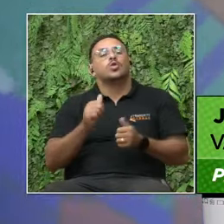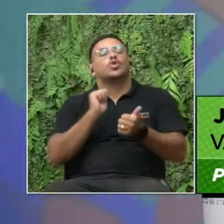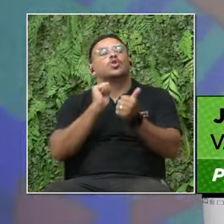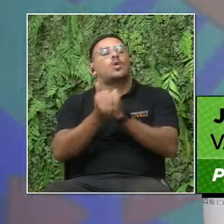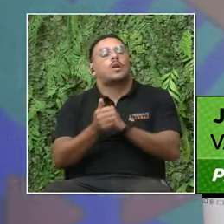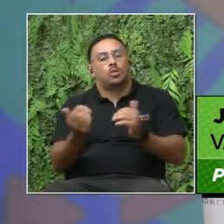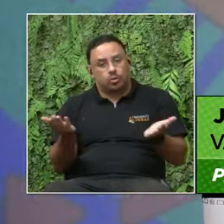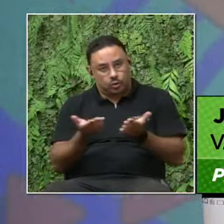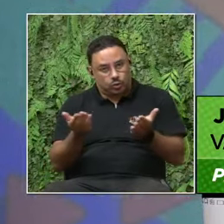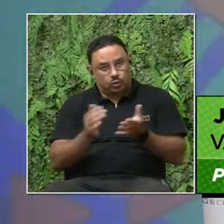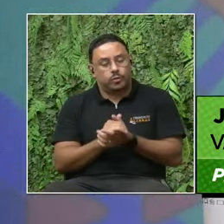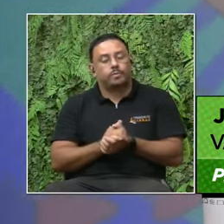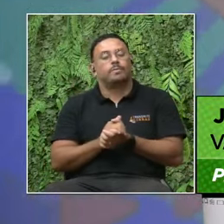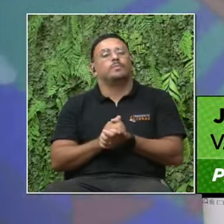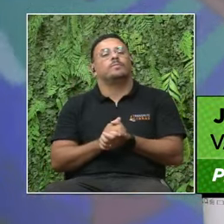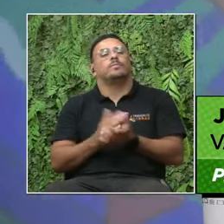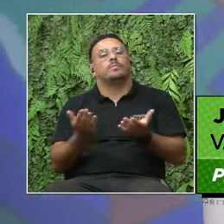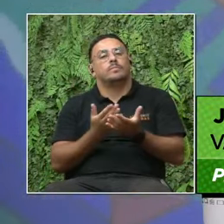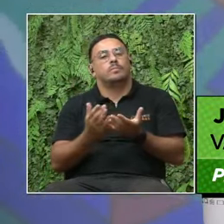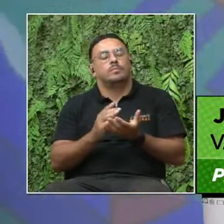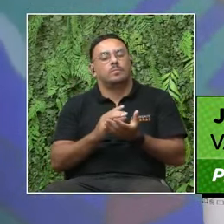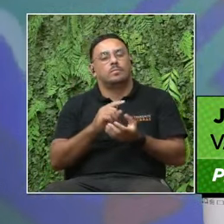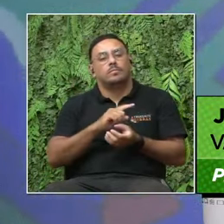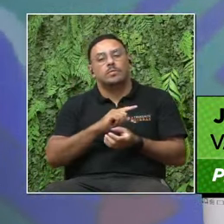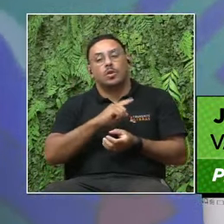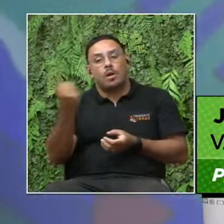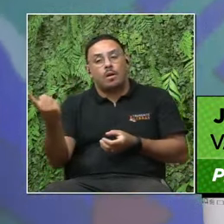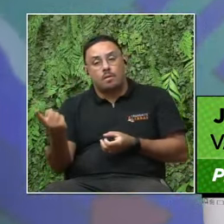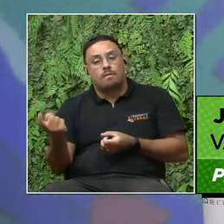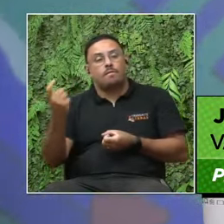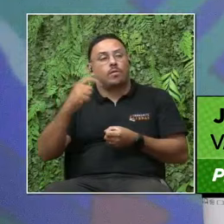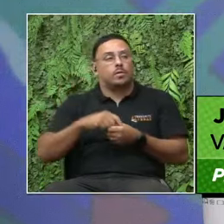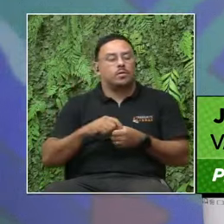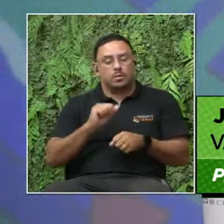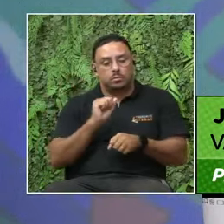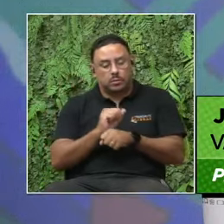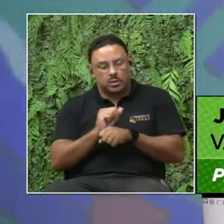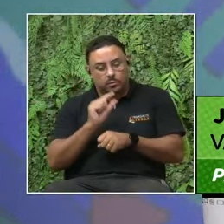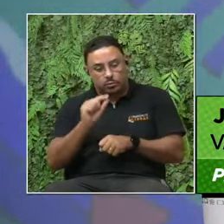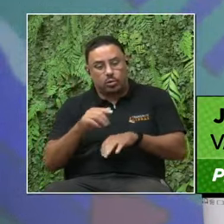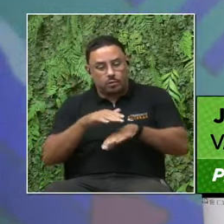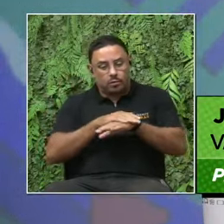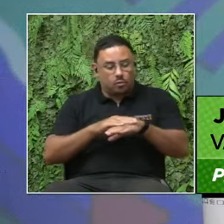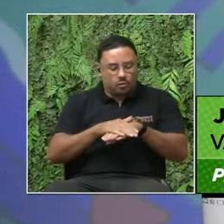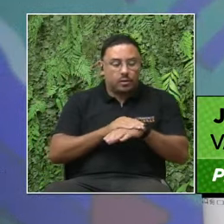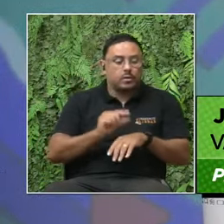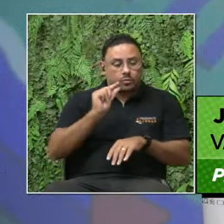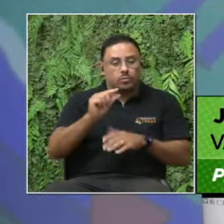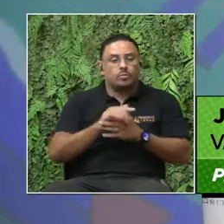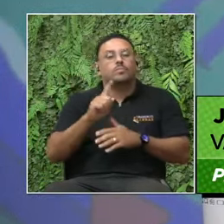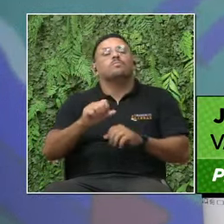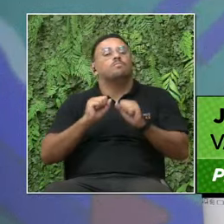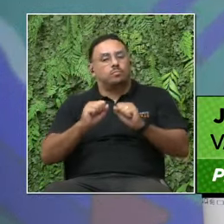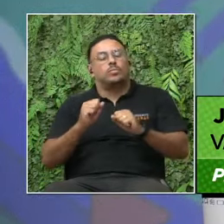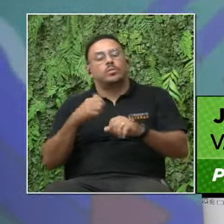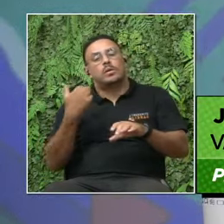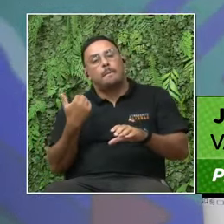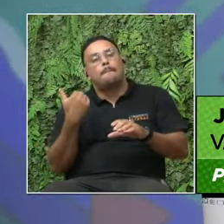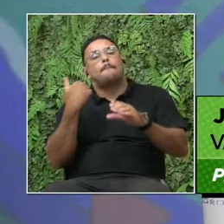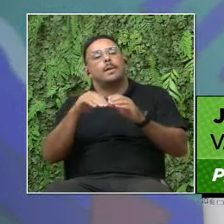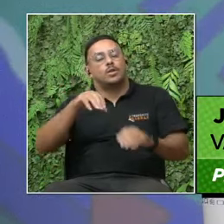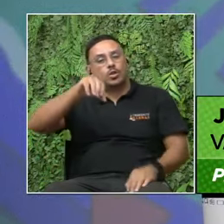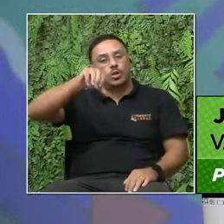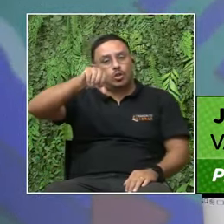espetáculo então o seguinte I sair pro intervalo agora mas não vou não nós vamos segurar um pouquinho vamos conversar com você um pouquinho você pode mandar